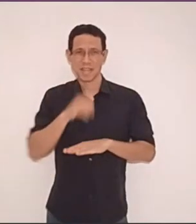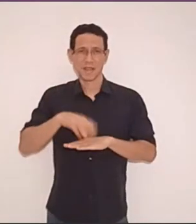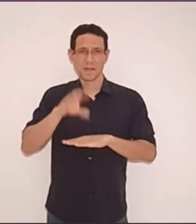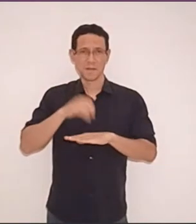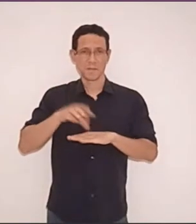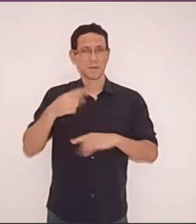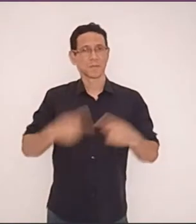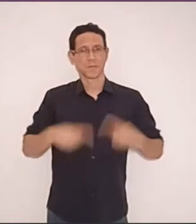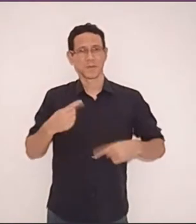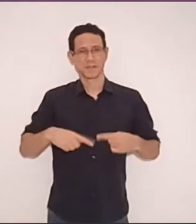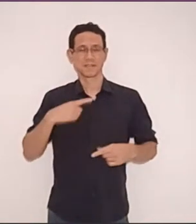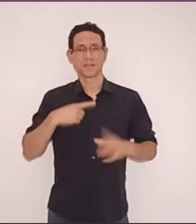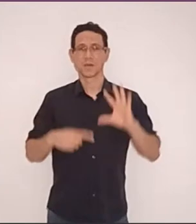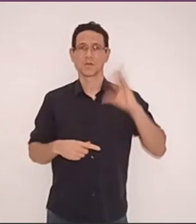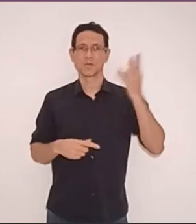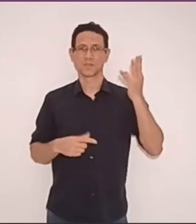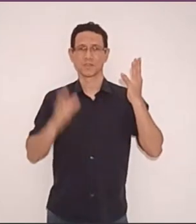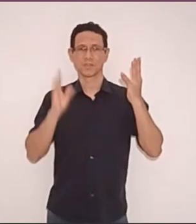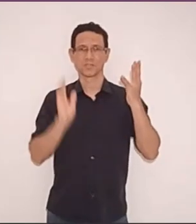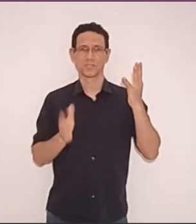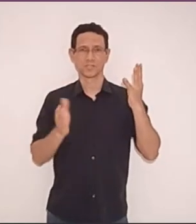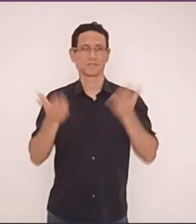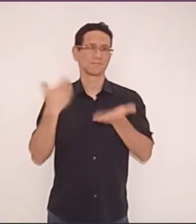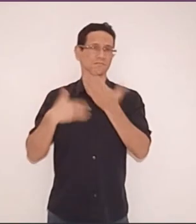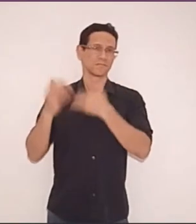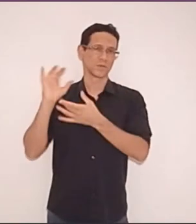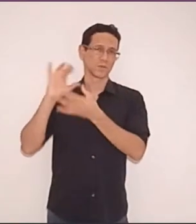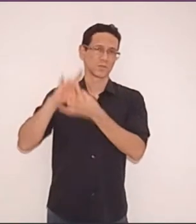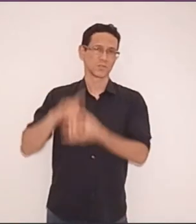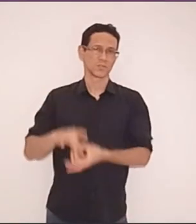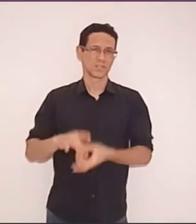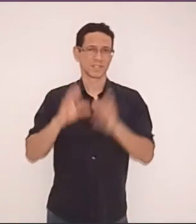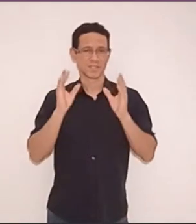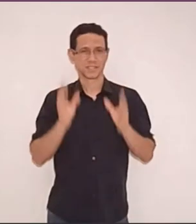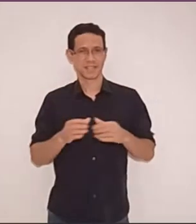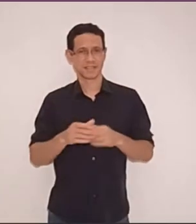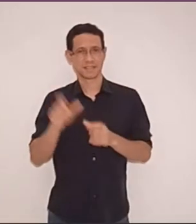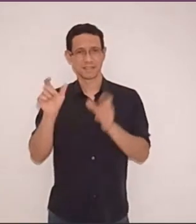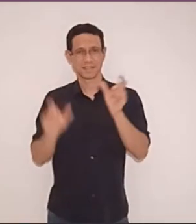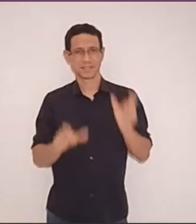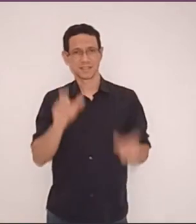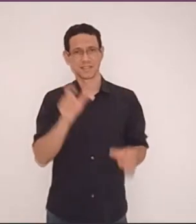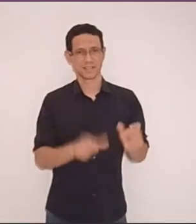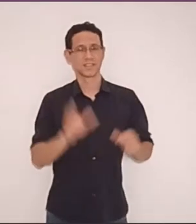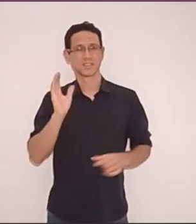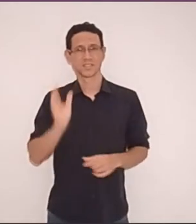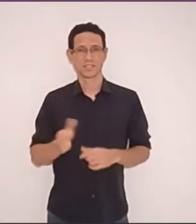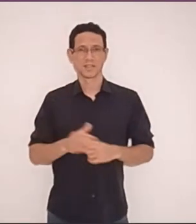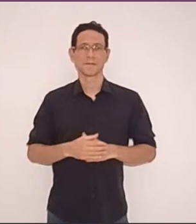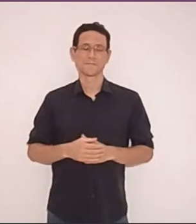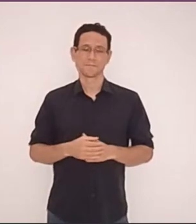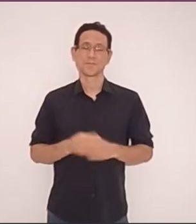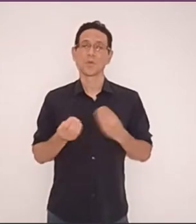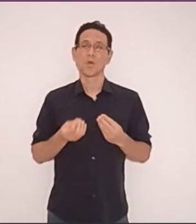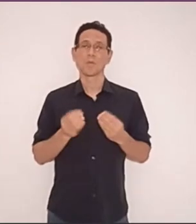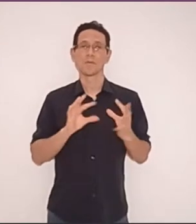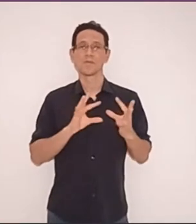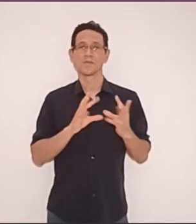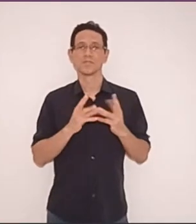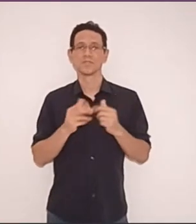políticos que aconteceram já no ou no mundo contemporâneo em suas Áreas tradicionais em classe foi isso que a gente envolve num